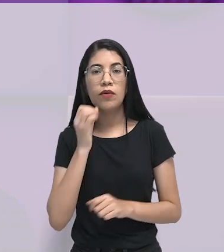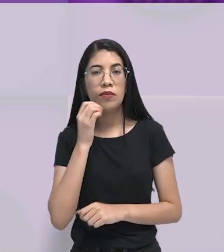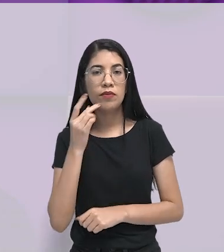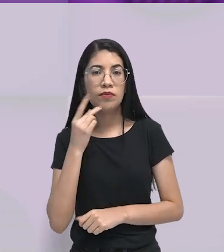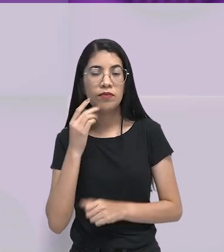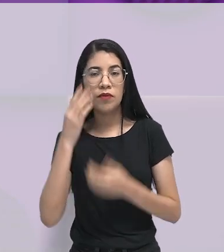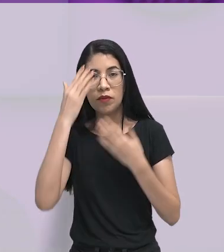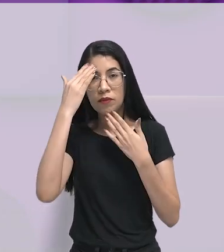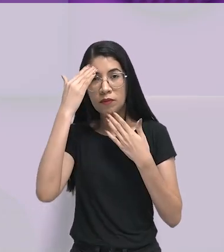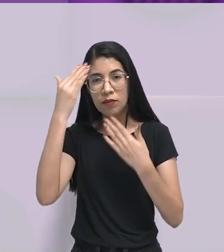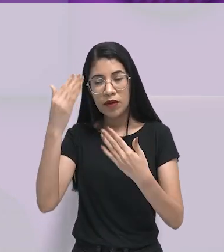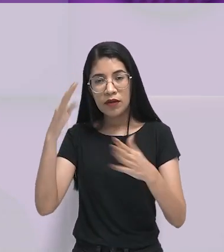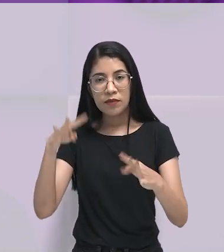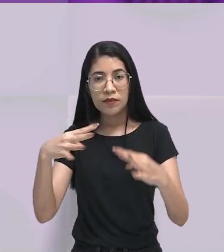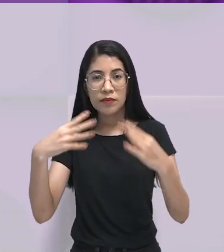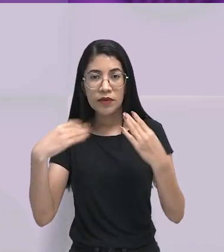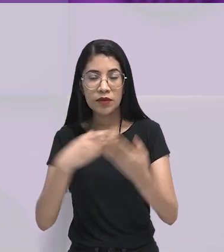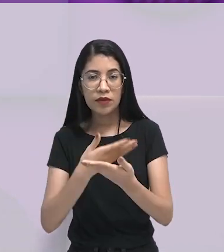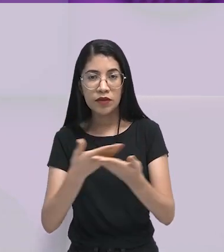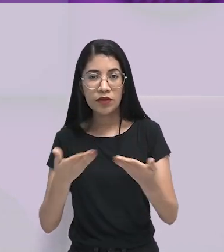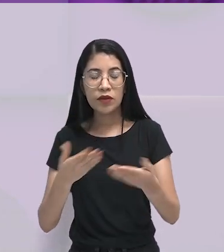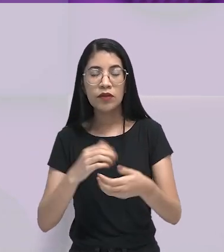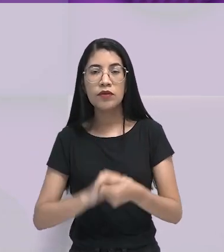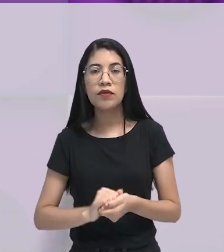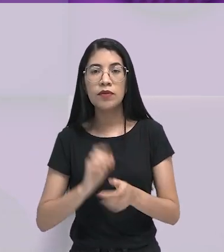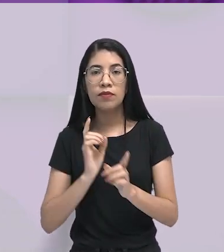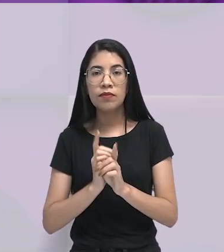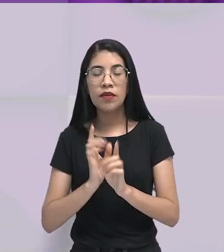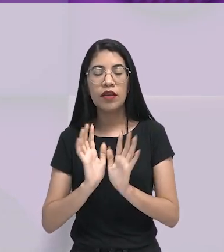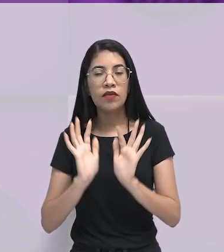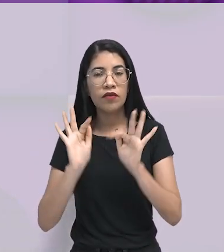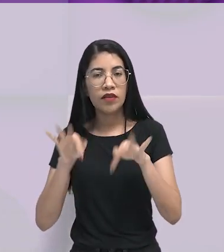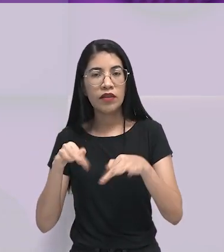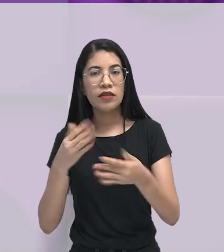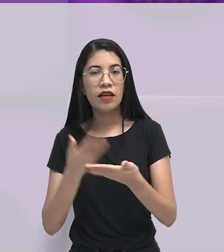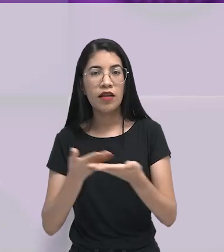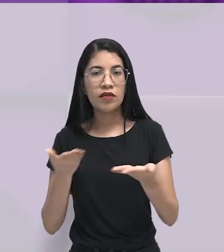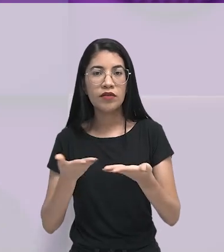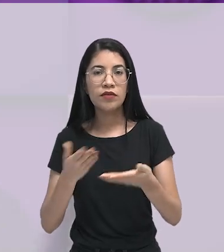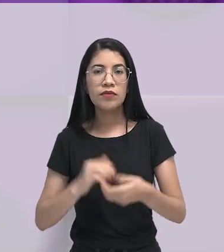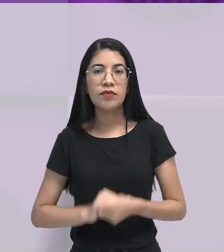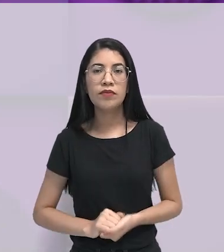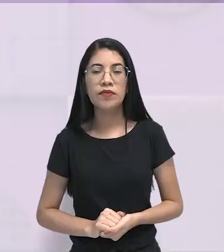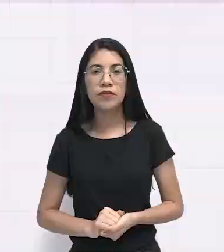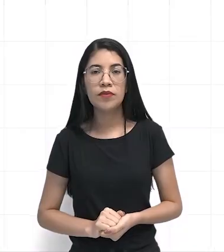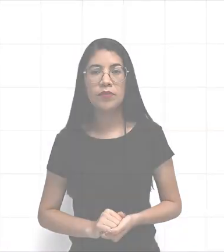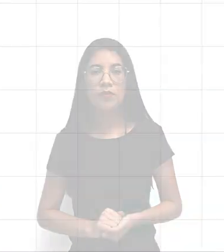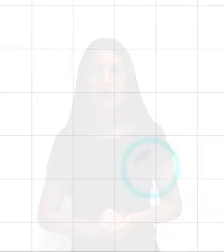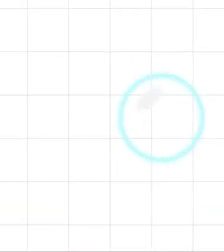probabilidade. E eu agradeço muito a atenção de todos vocês até aqui e nós vamos finalizar a nossa aula.